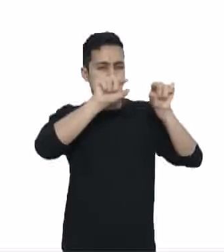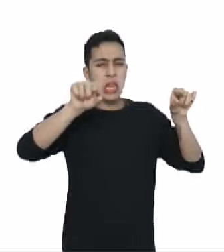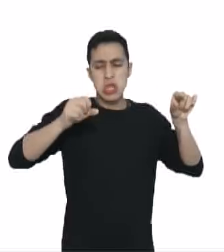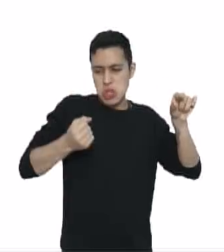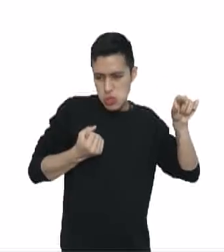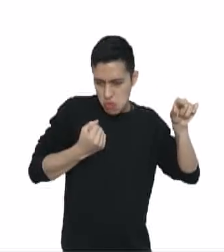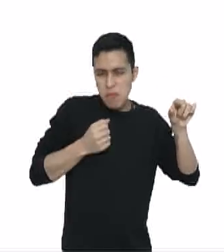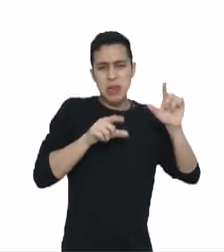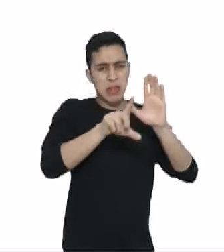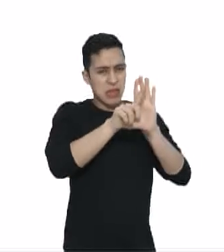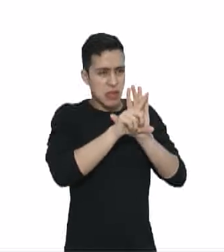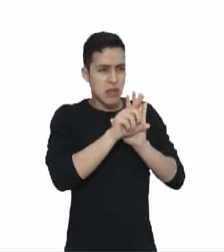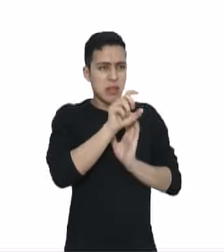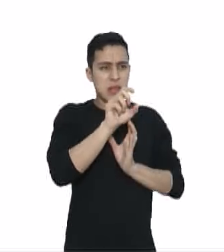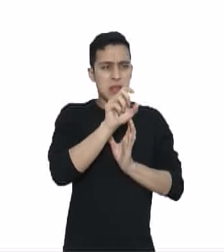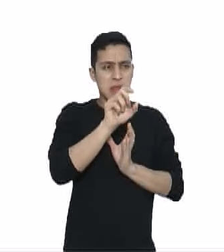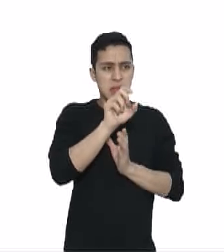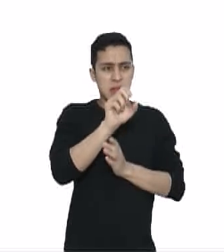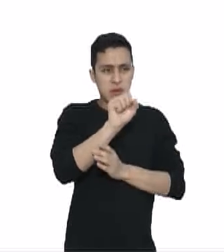lei número